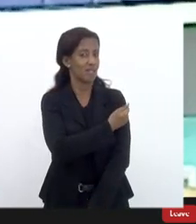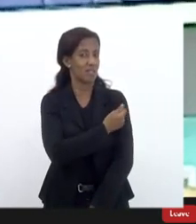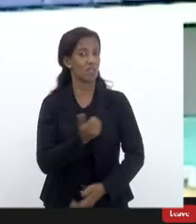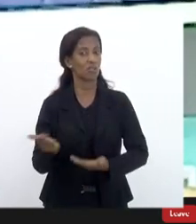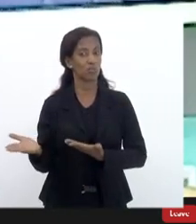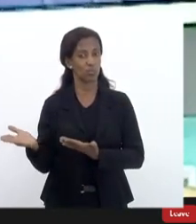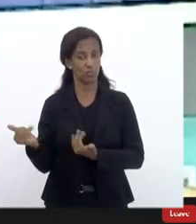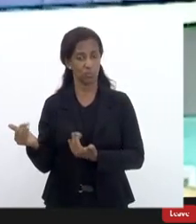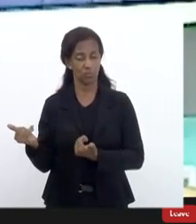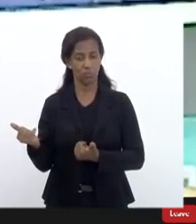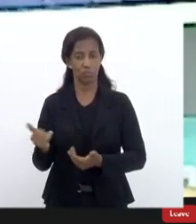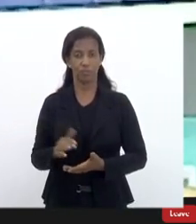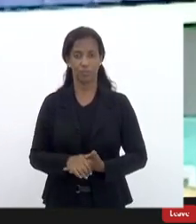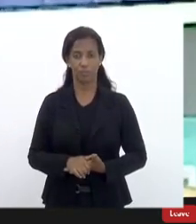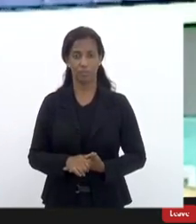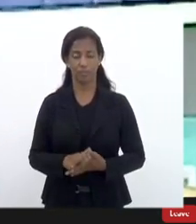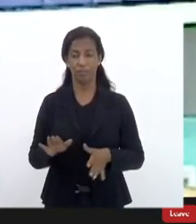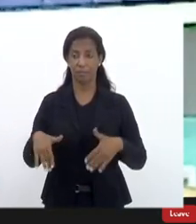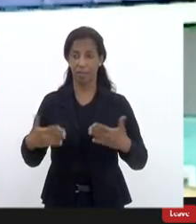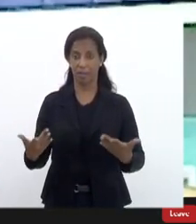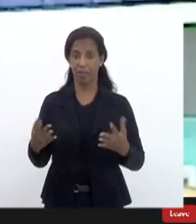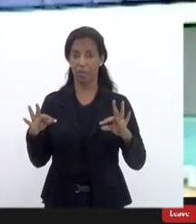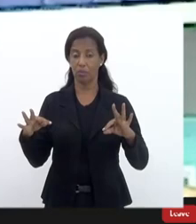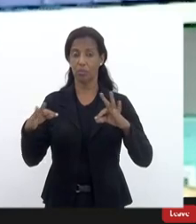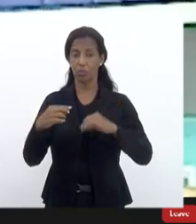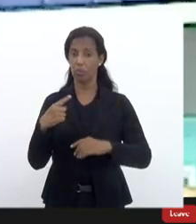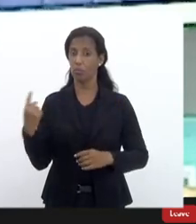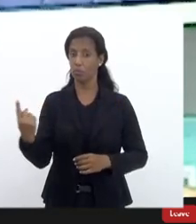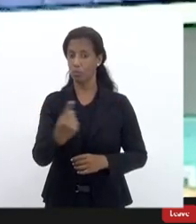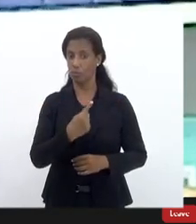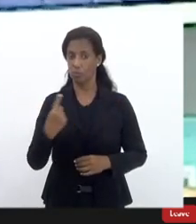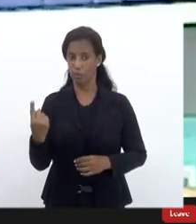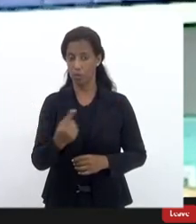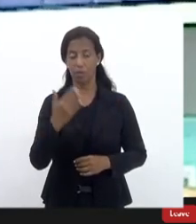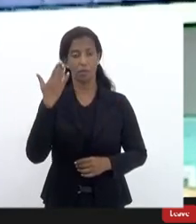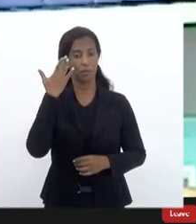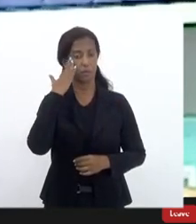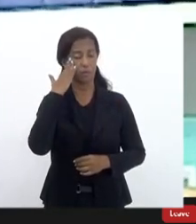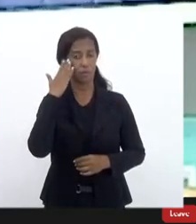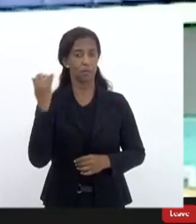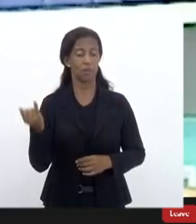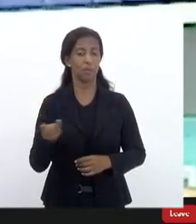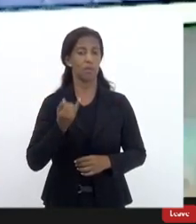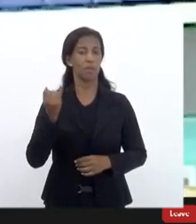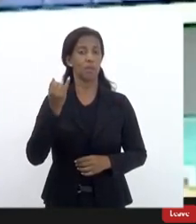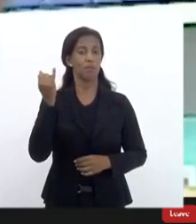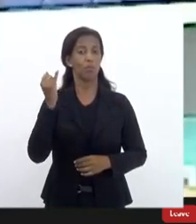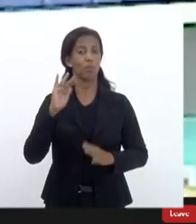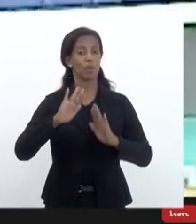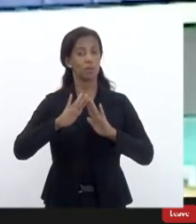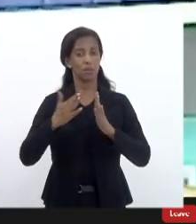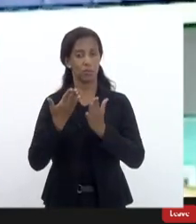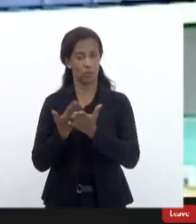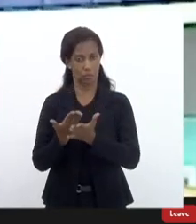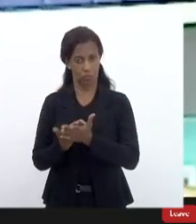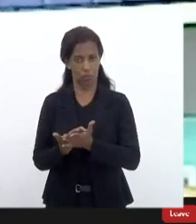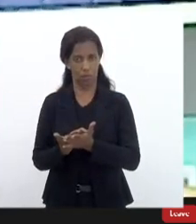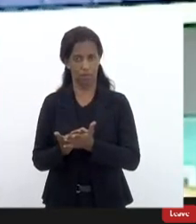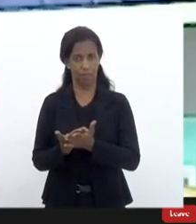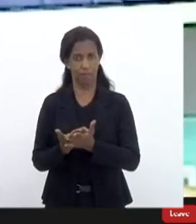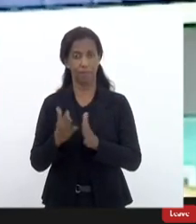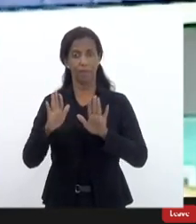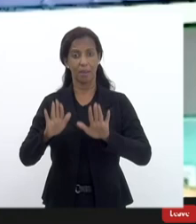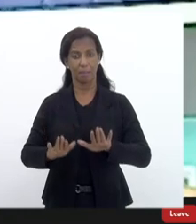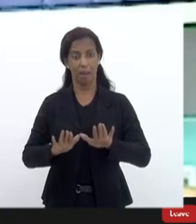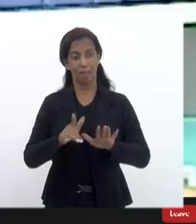jovens? Afinal de contas, todos nós entendemos a importância da escola, mas as